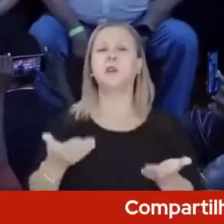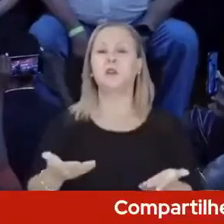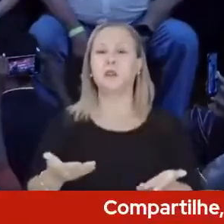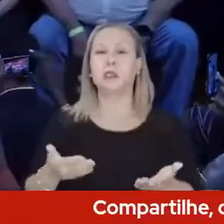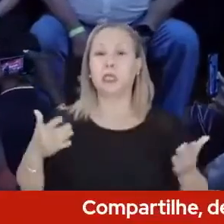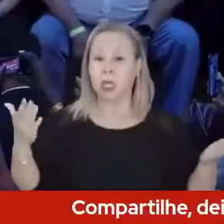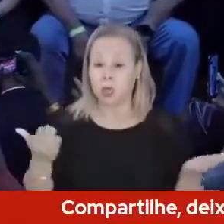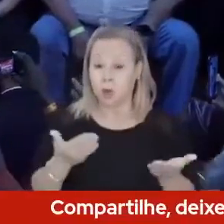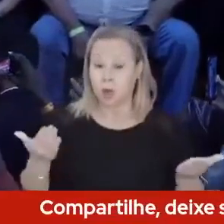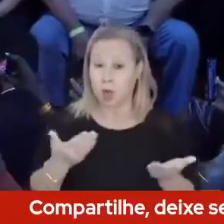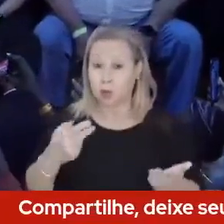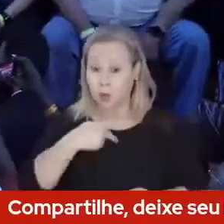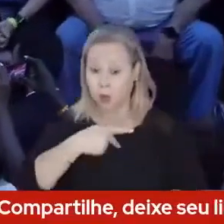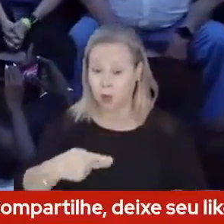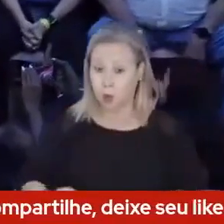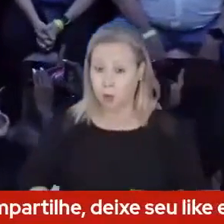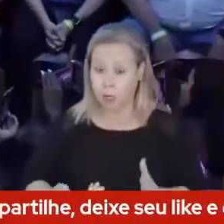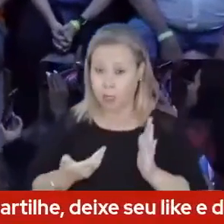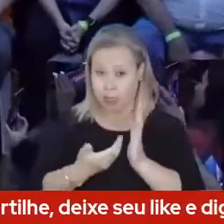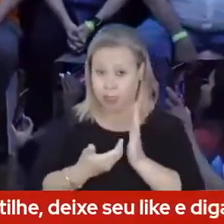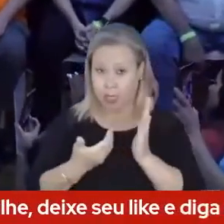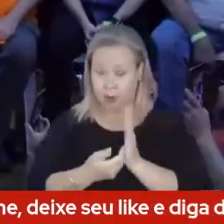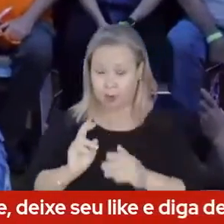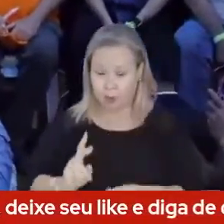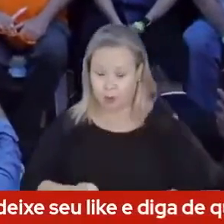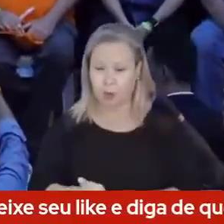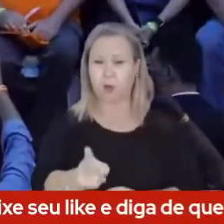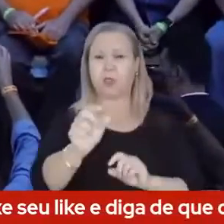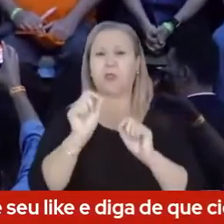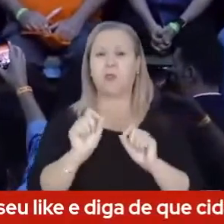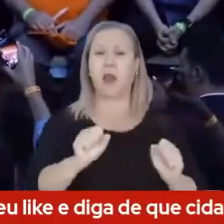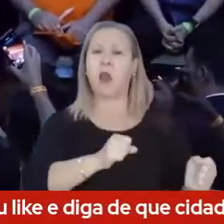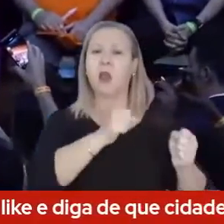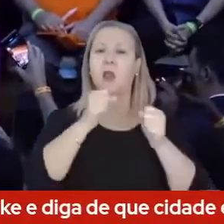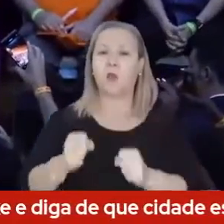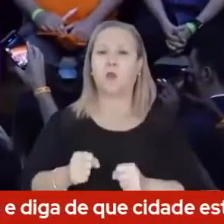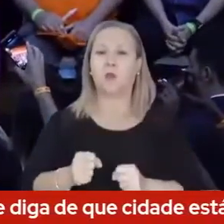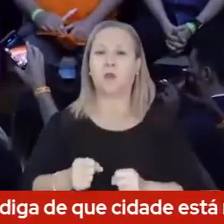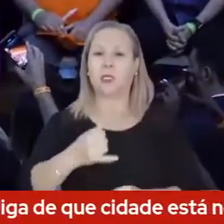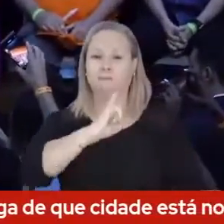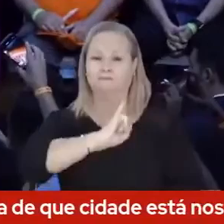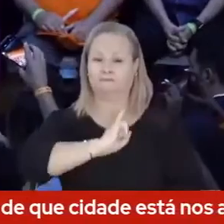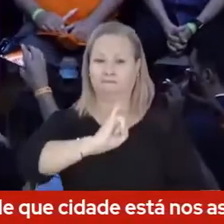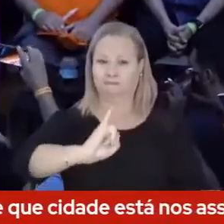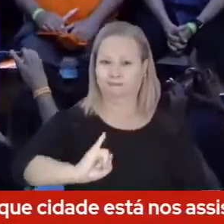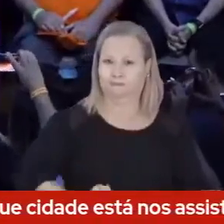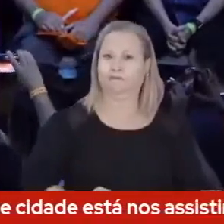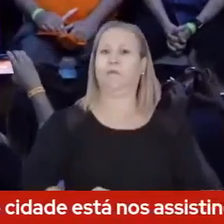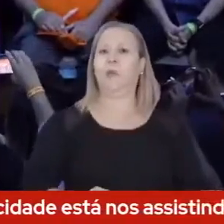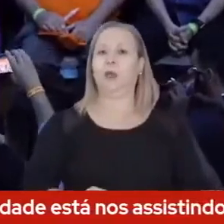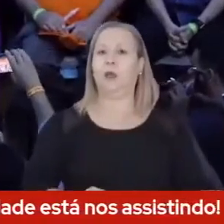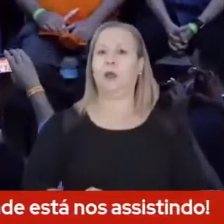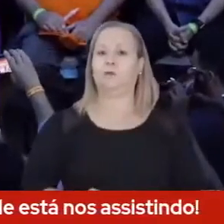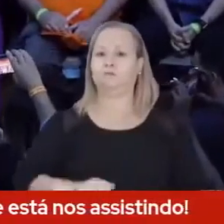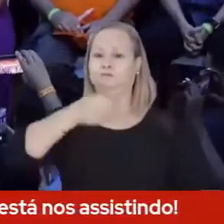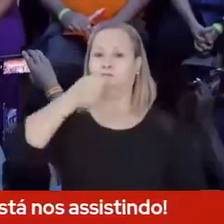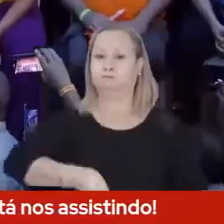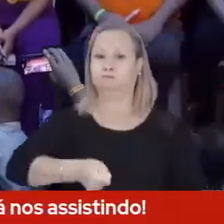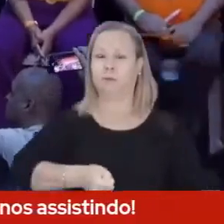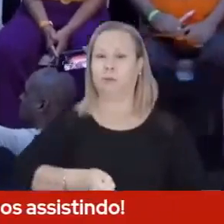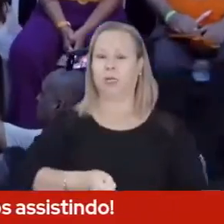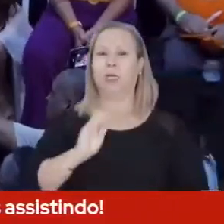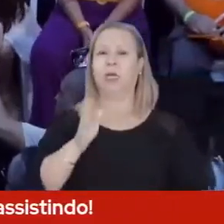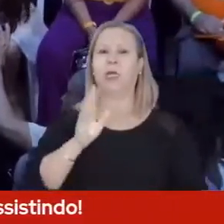da Câmara continuar com o poder imperial, porque ele já está querendo criar, sabe,